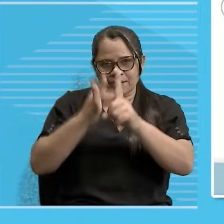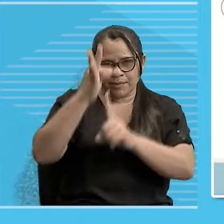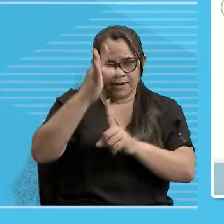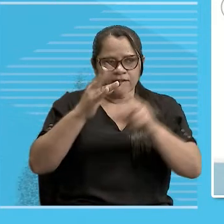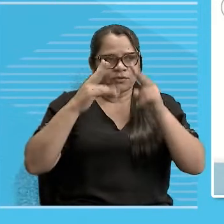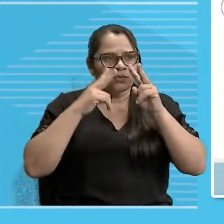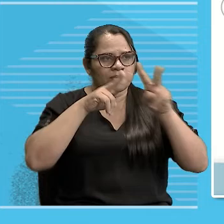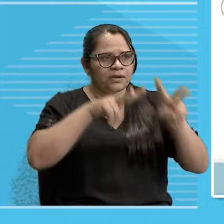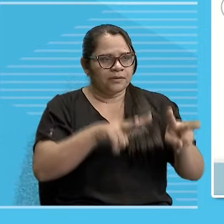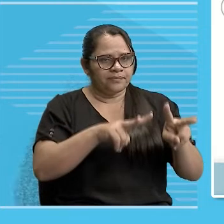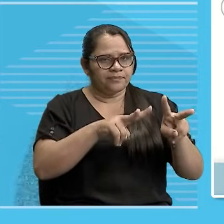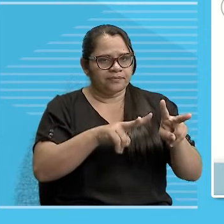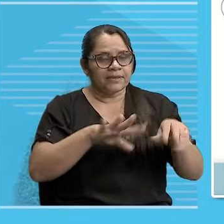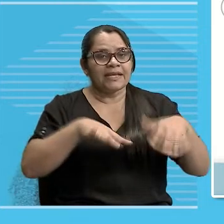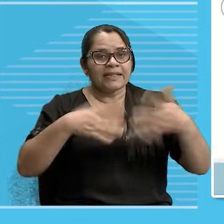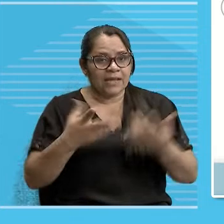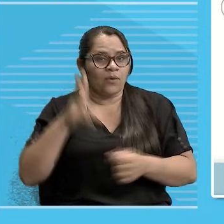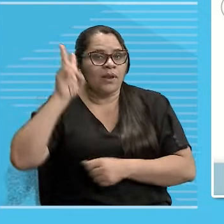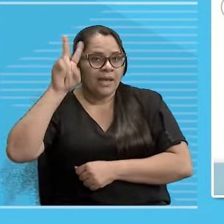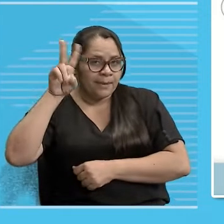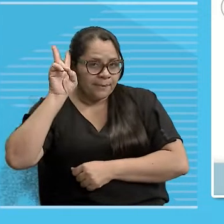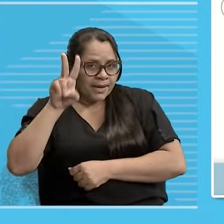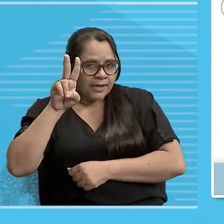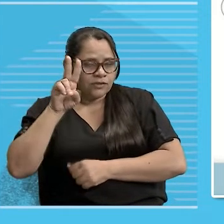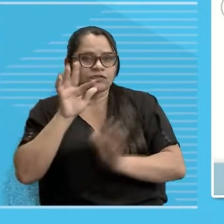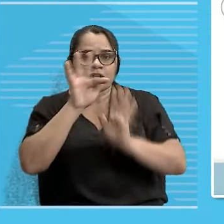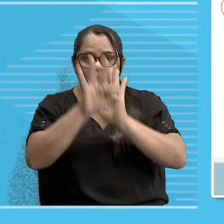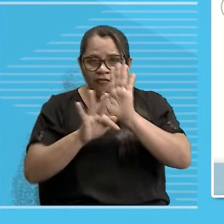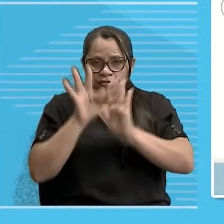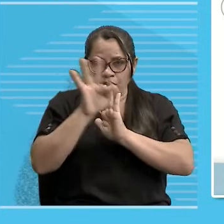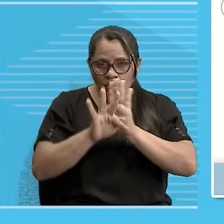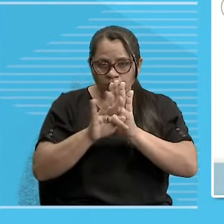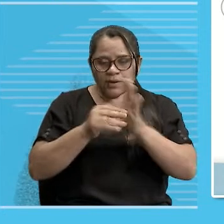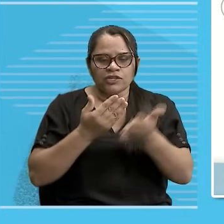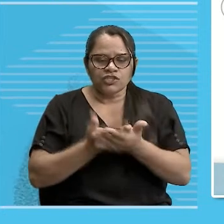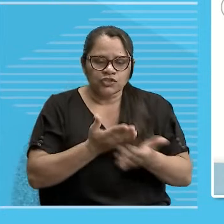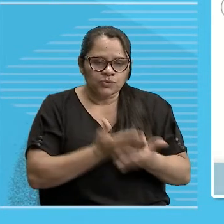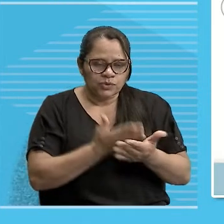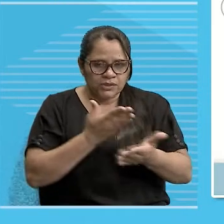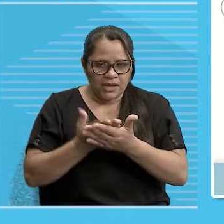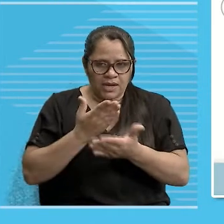Lembrando que na expressão que a gente vai trabalhar,